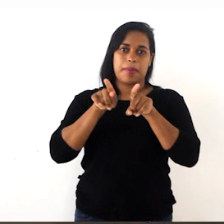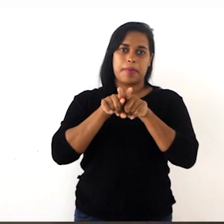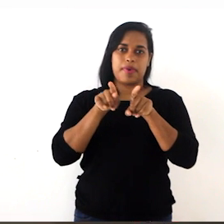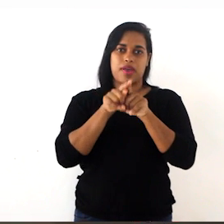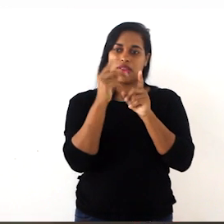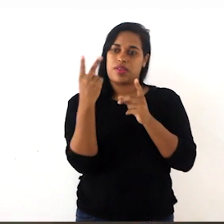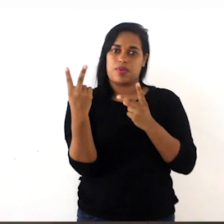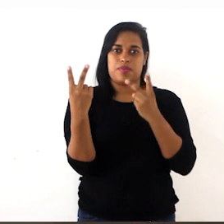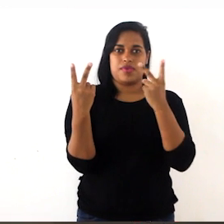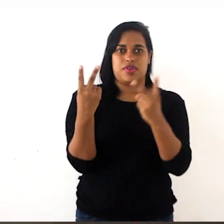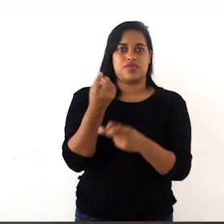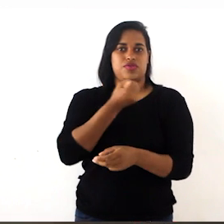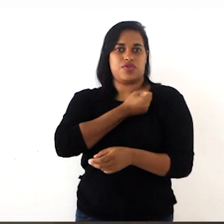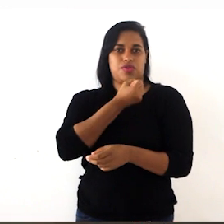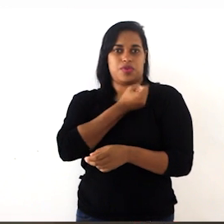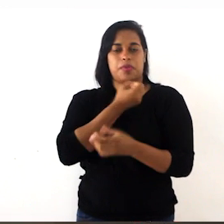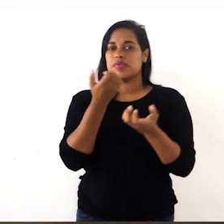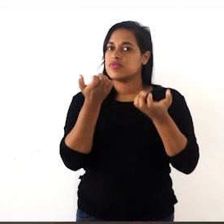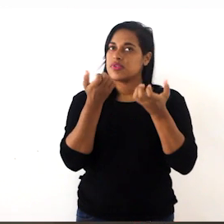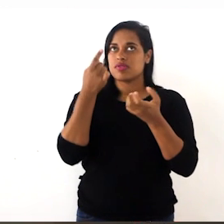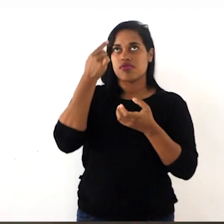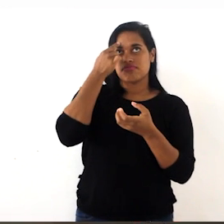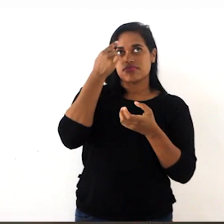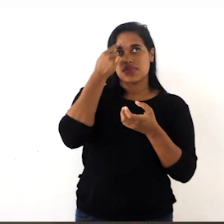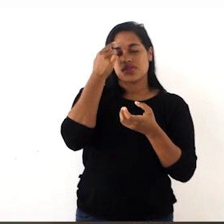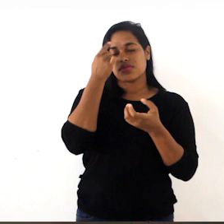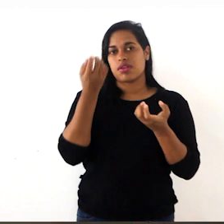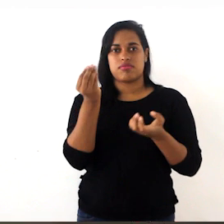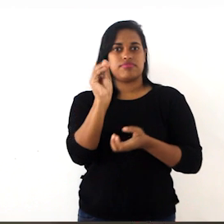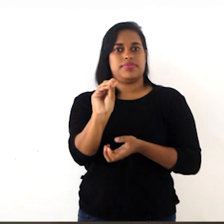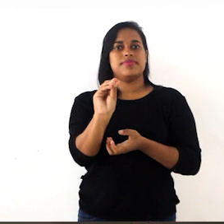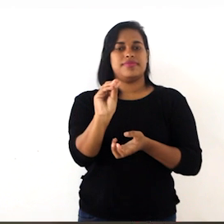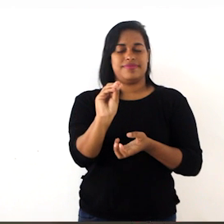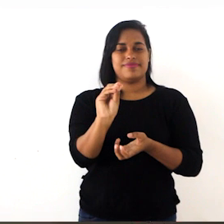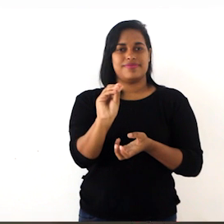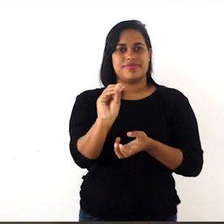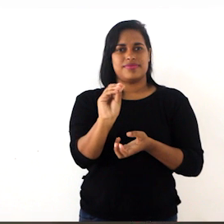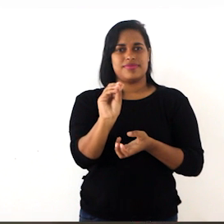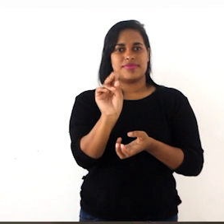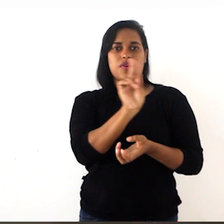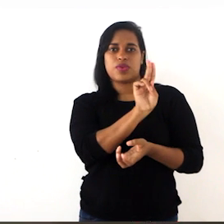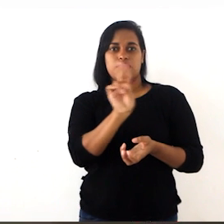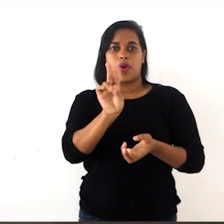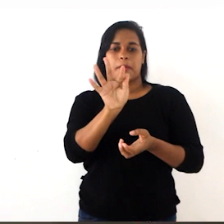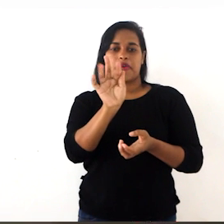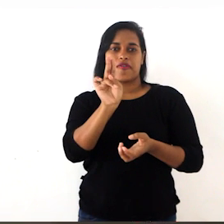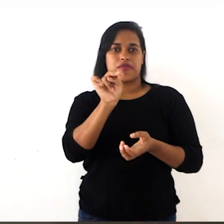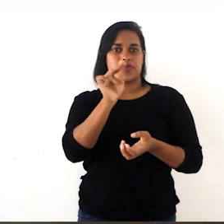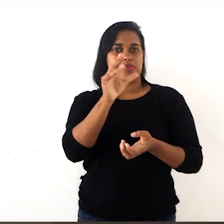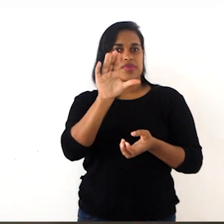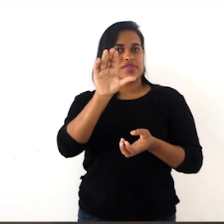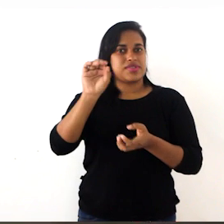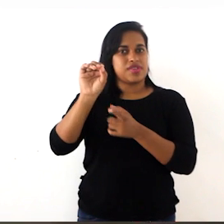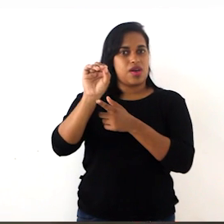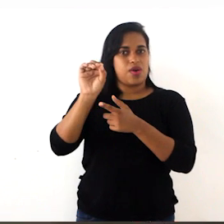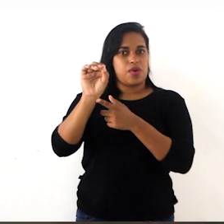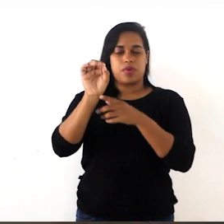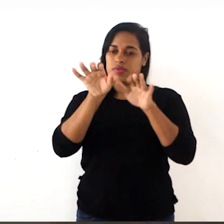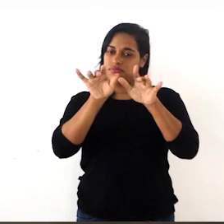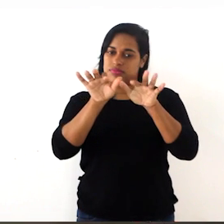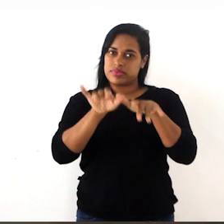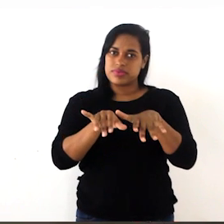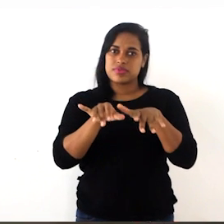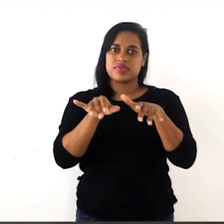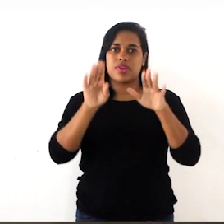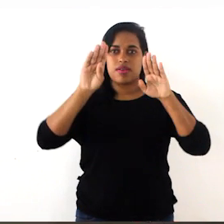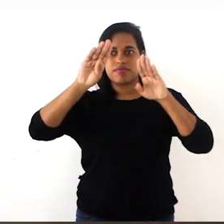dupla de números que a gente pensar. E o que muda quando a gente chamar essa função? Chamar a função é colocar o nome dela e o abre e